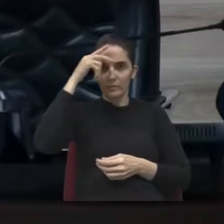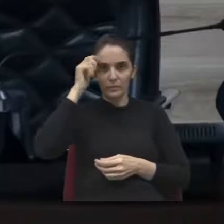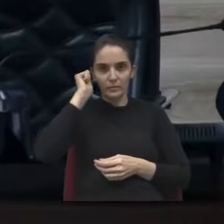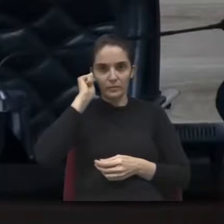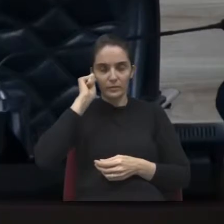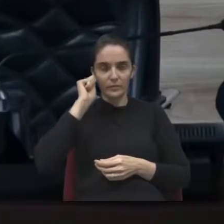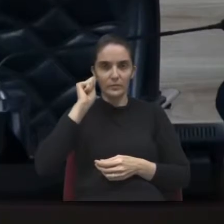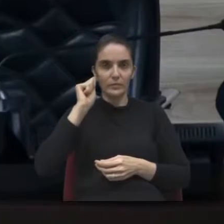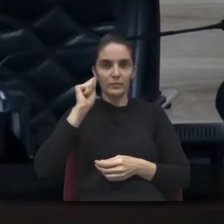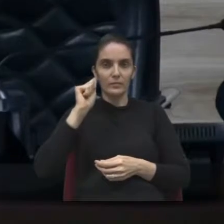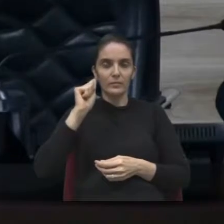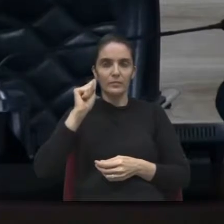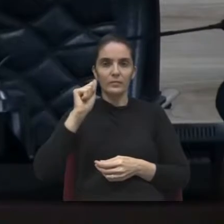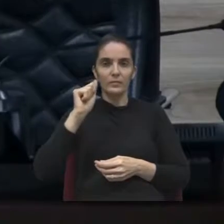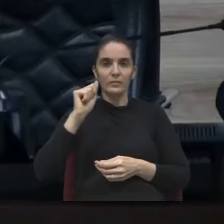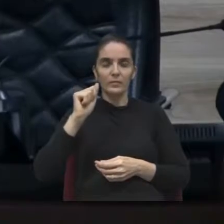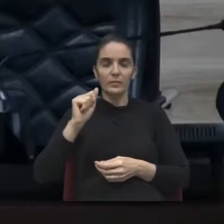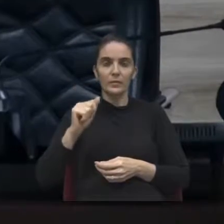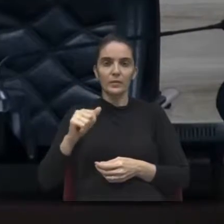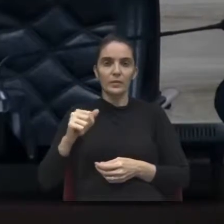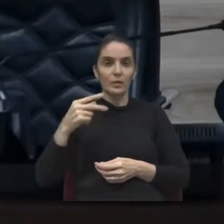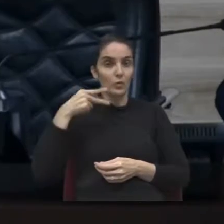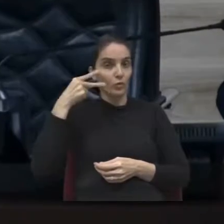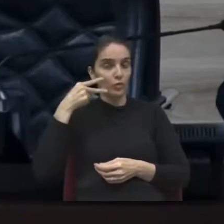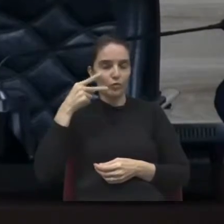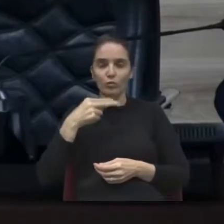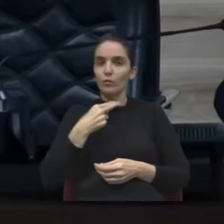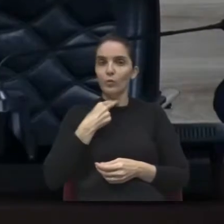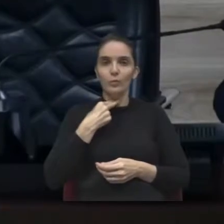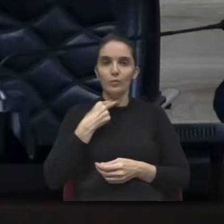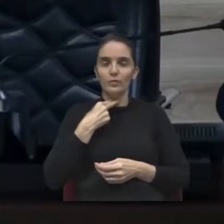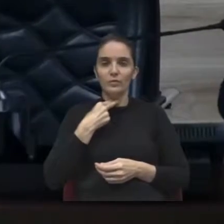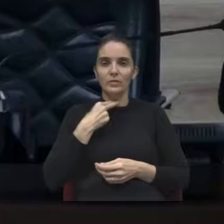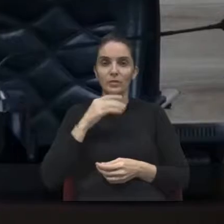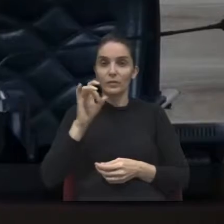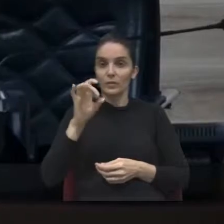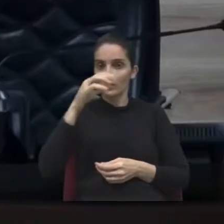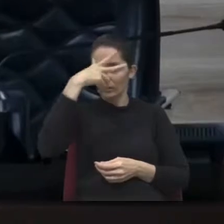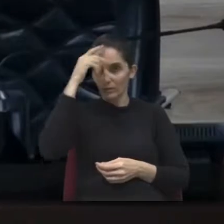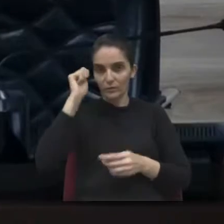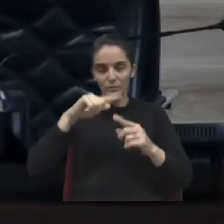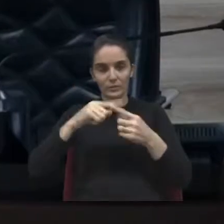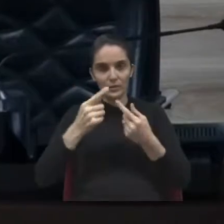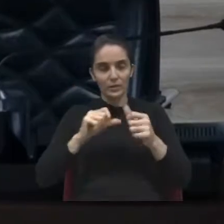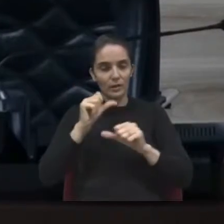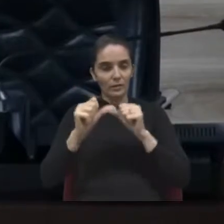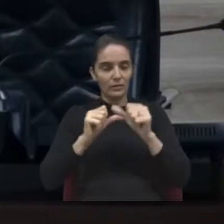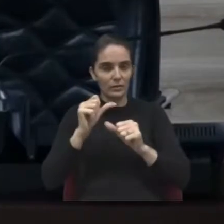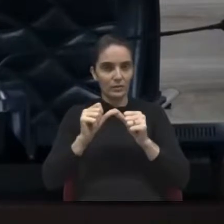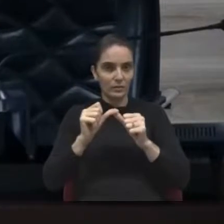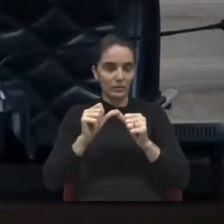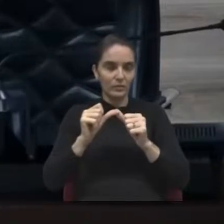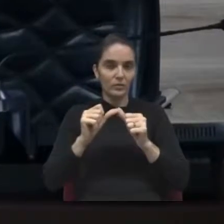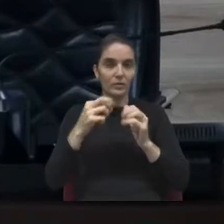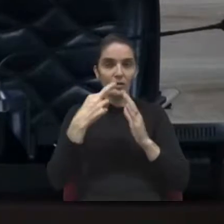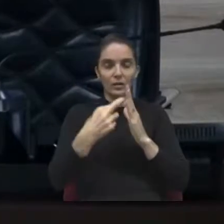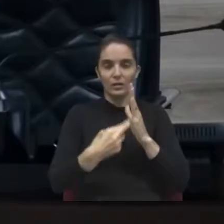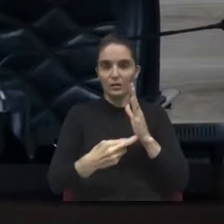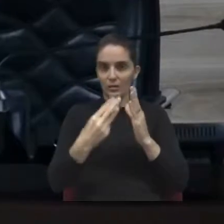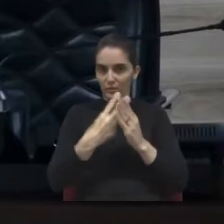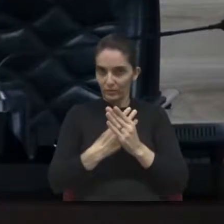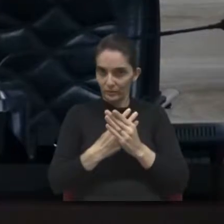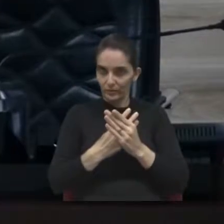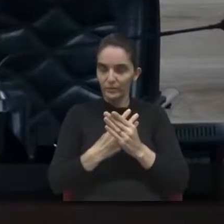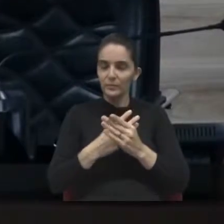só executivo. Nós alteramos o regimento interno através de um projeto que, inclusive, nós tentamos